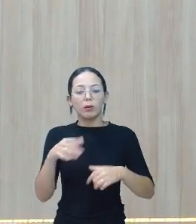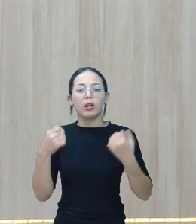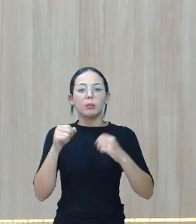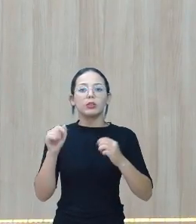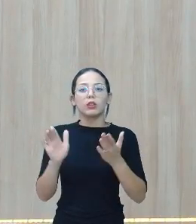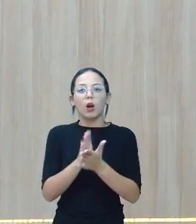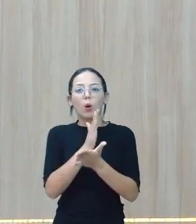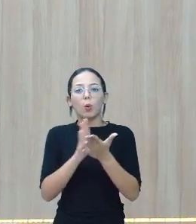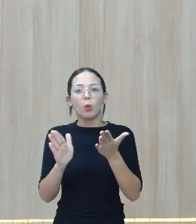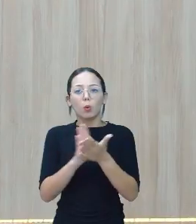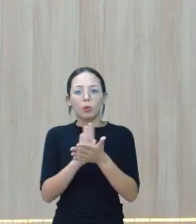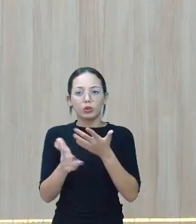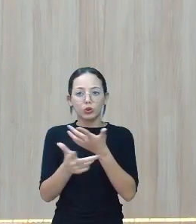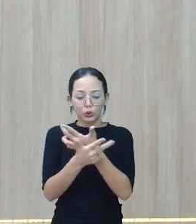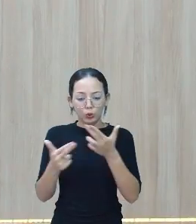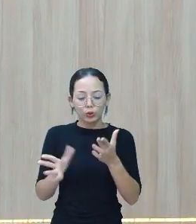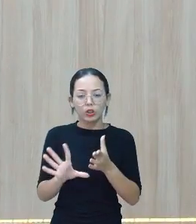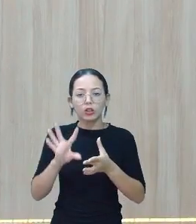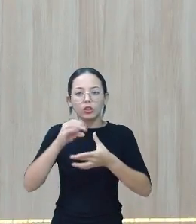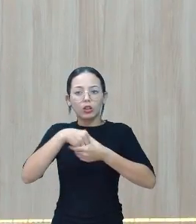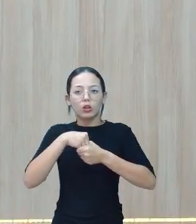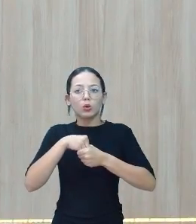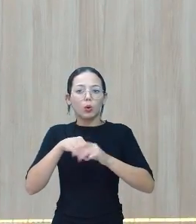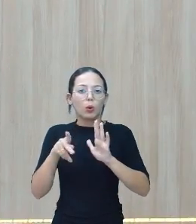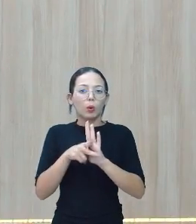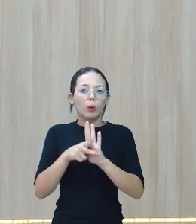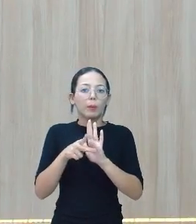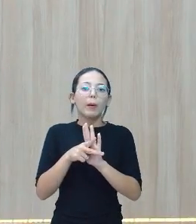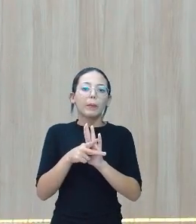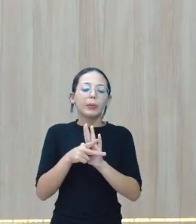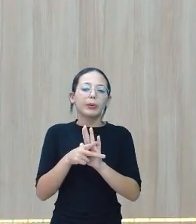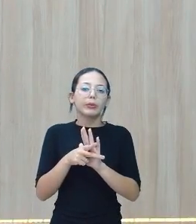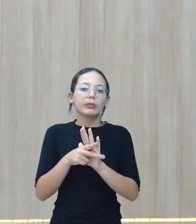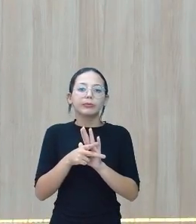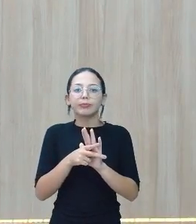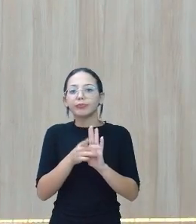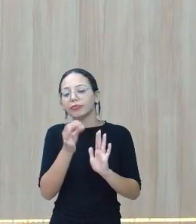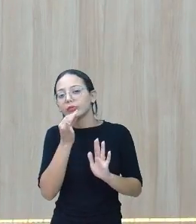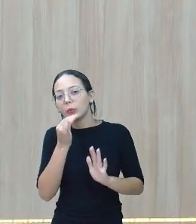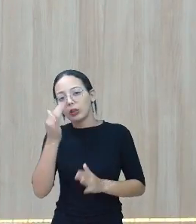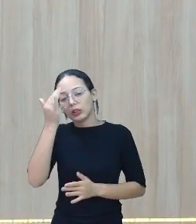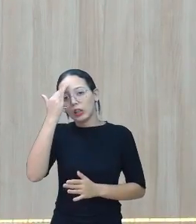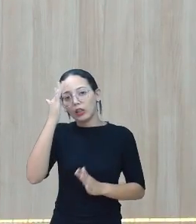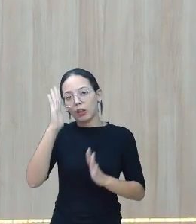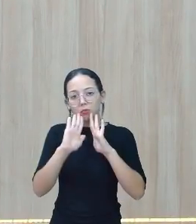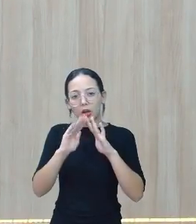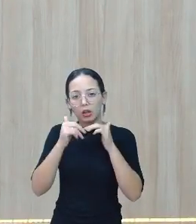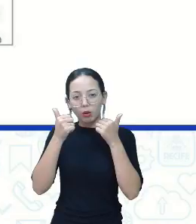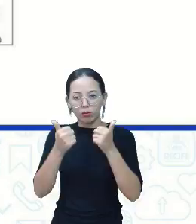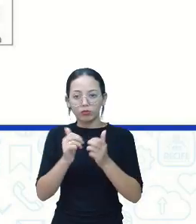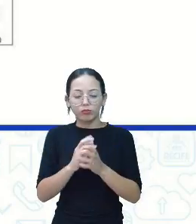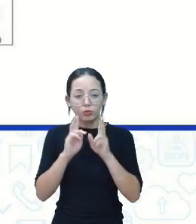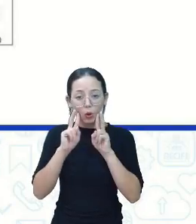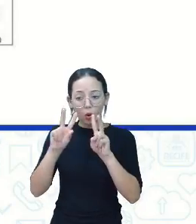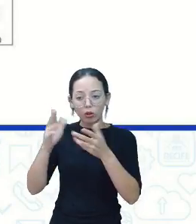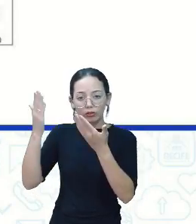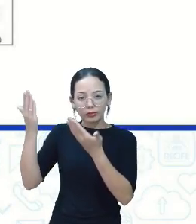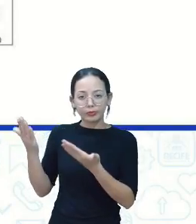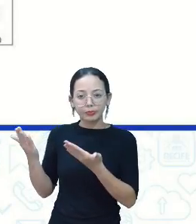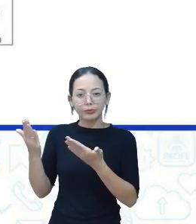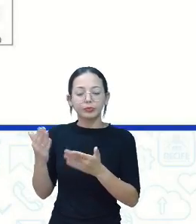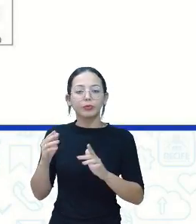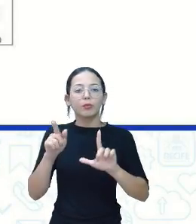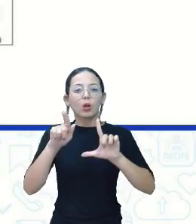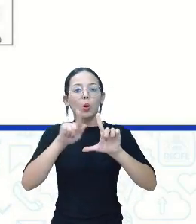alguns elementos que compõem esse gráfico, compõem essa tabela, para a gente compreender melhor. Então vejamos aqui na tela